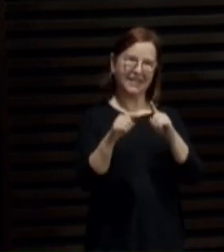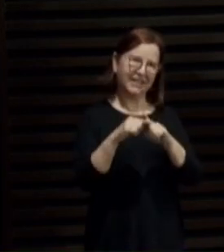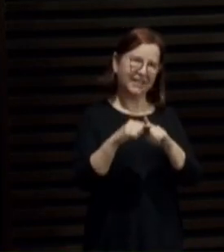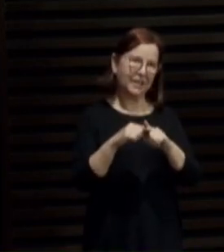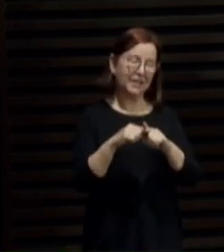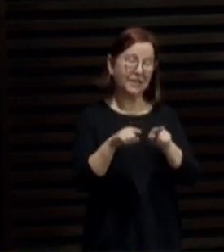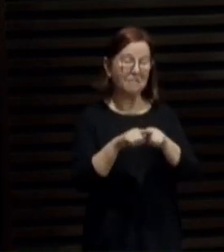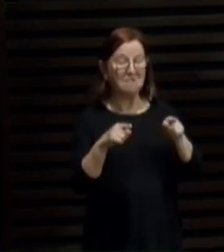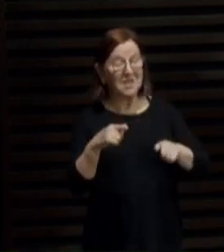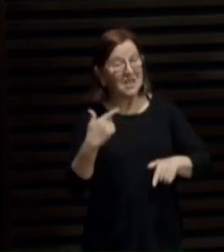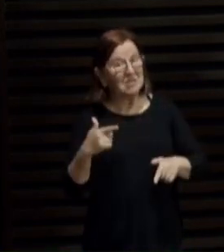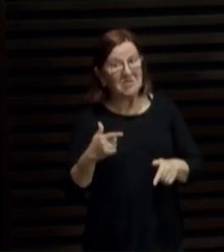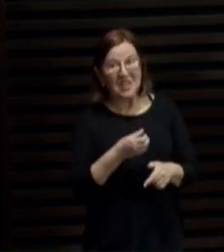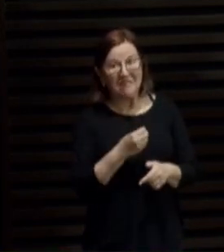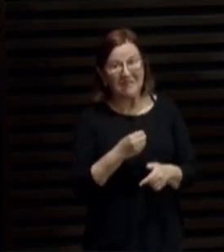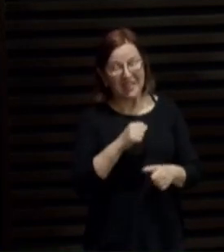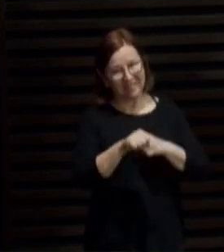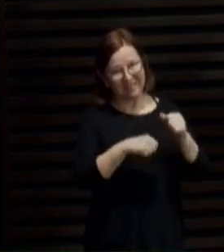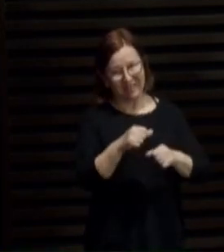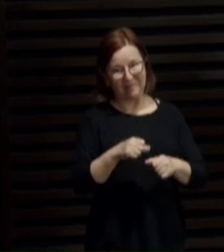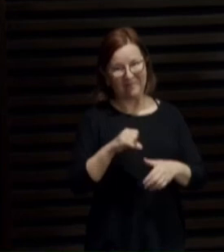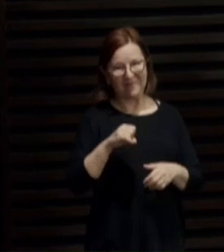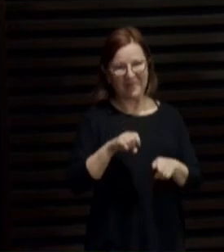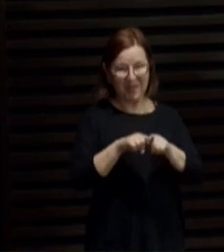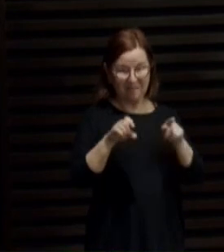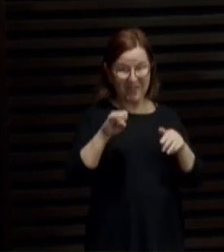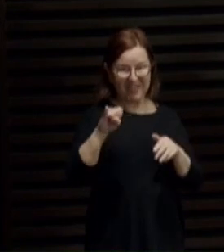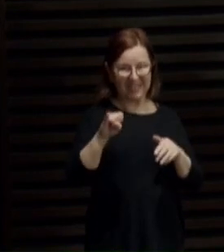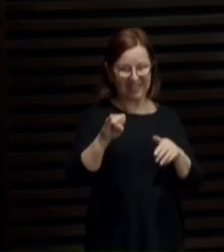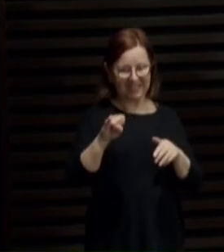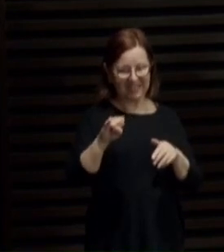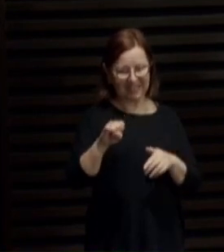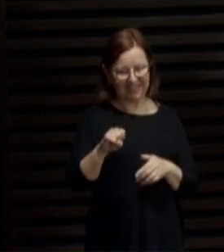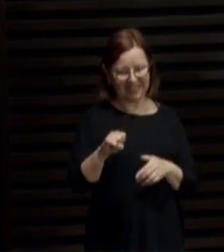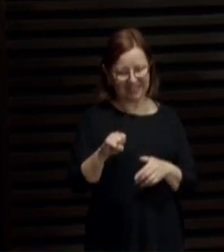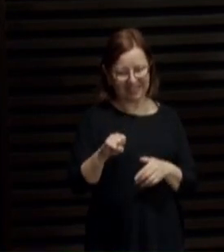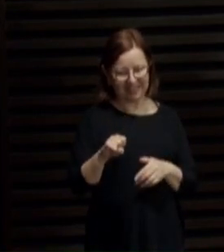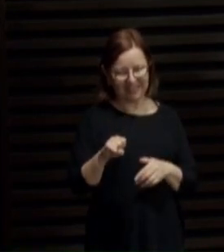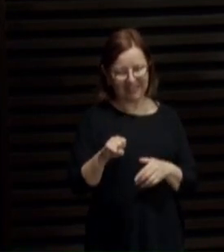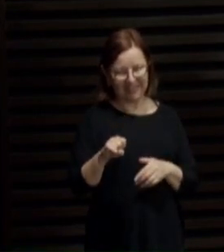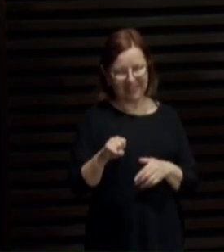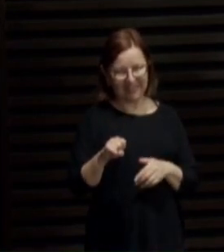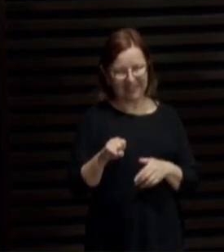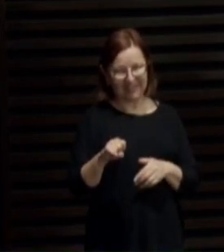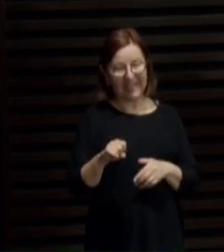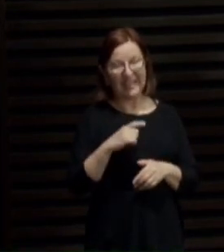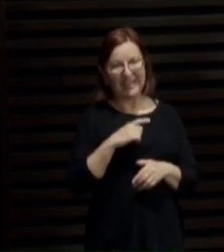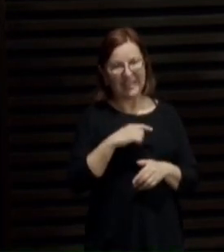se alguém estiver em Cristo, estará também na igreja, sendo membro do corpo de Cristo no mundo e